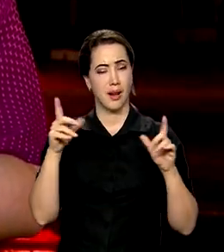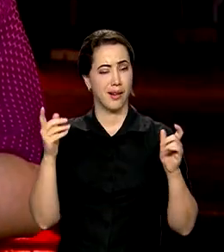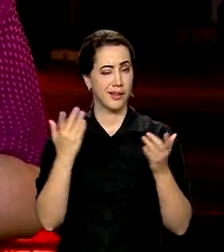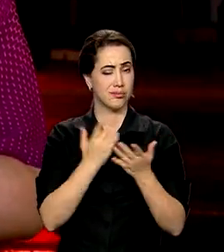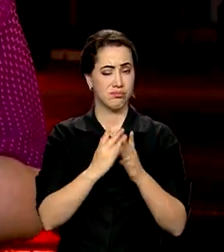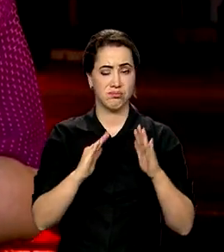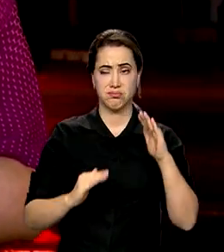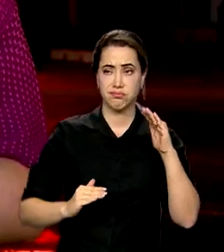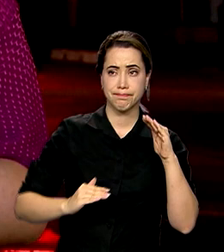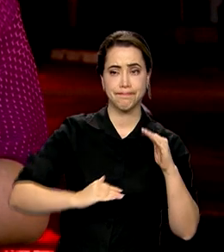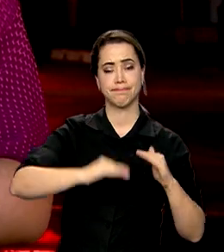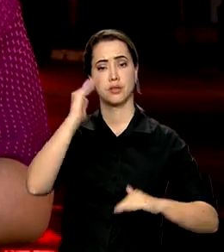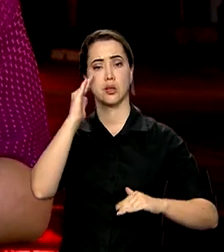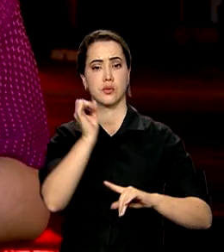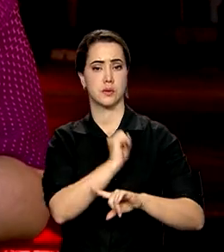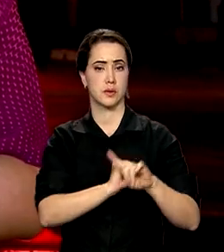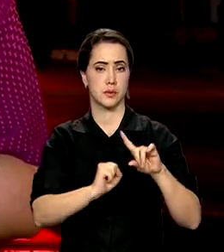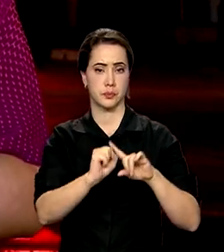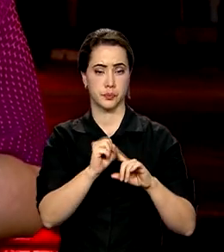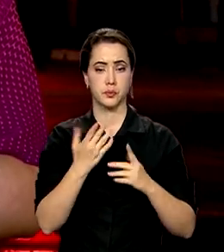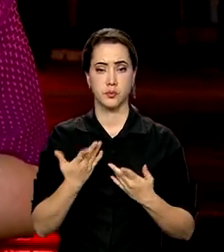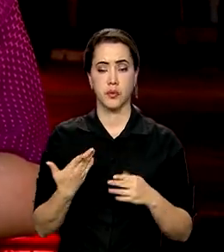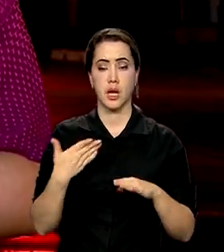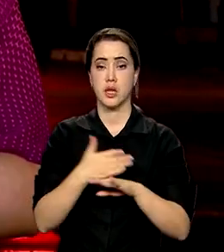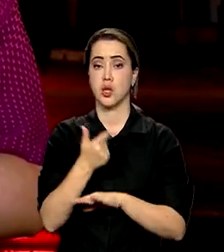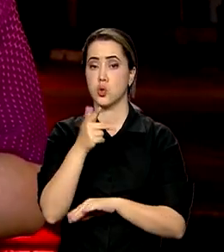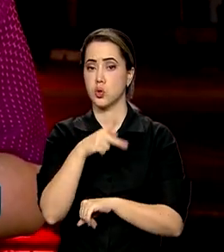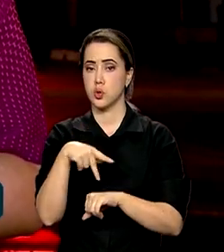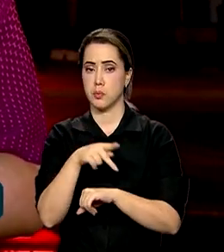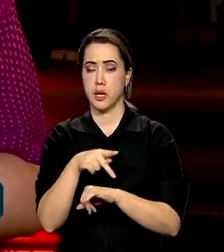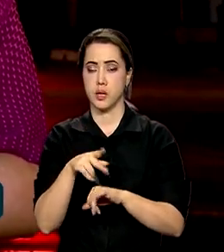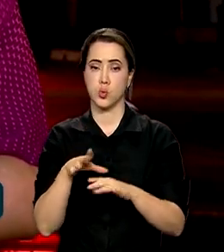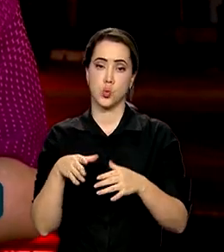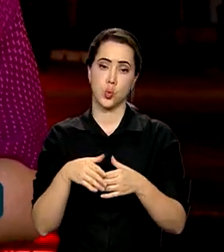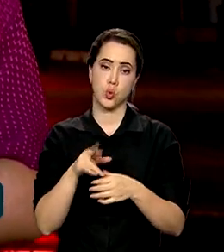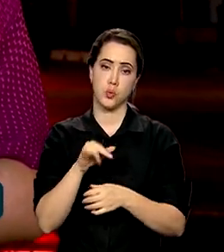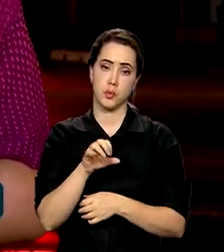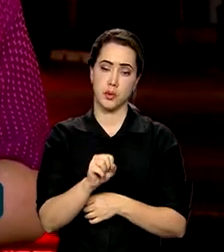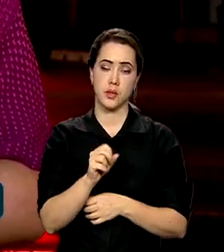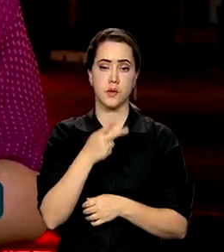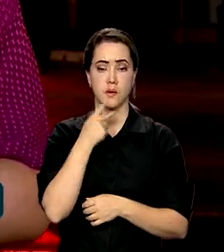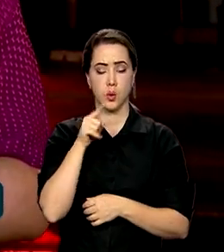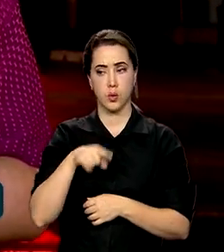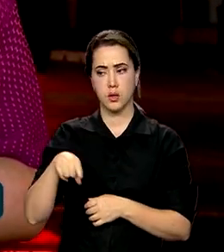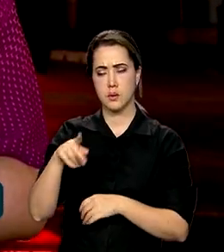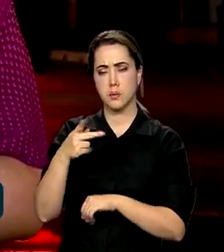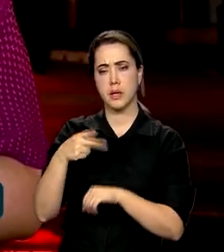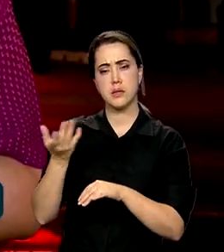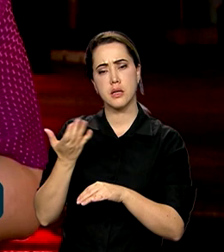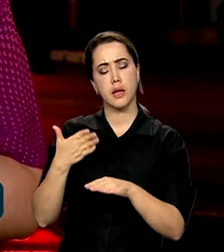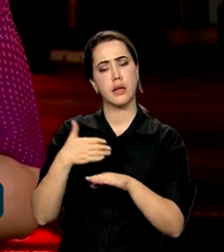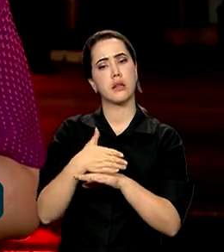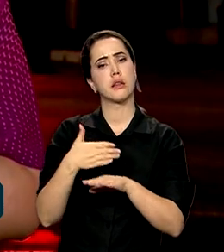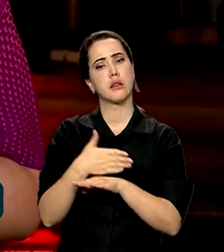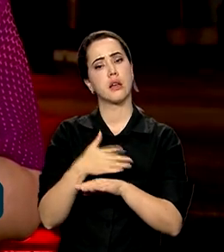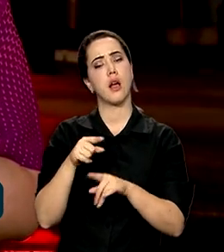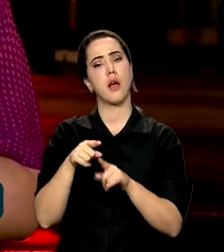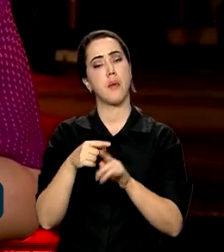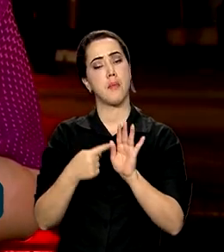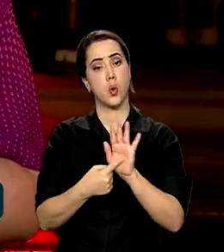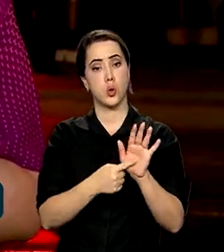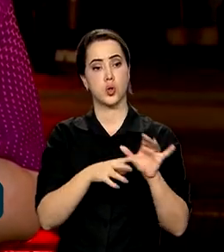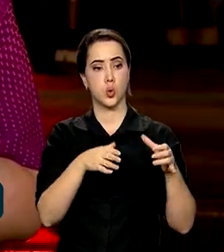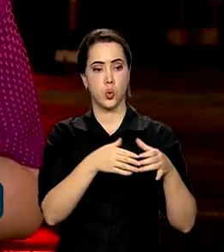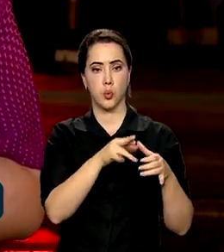sociais. Sobre a entrada de outros membros no bloco, ele afirmou que o interesse desses países demonstra que o grupo tem